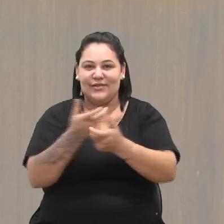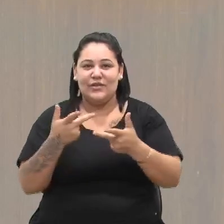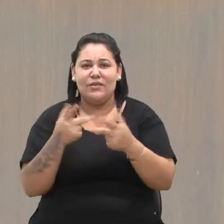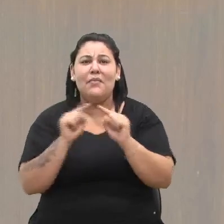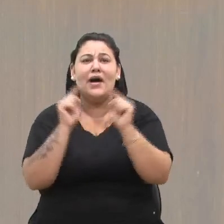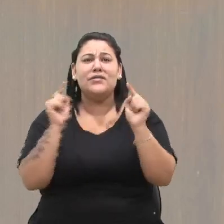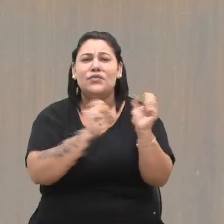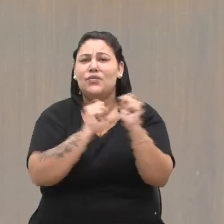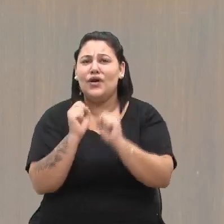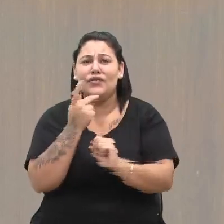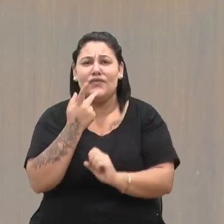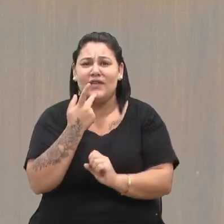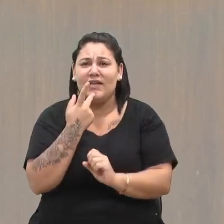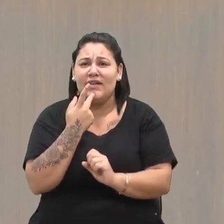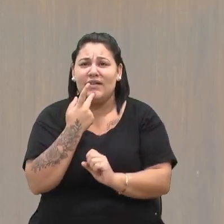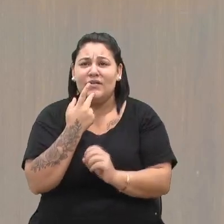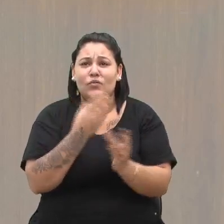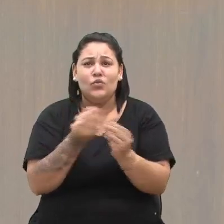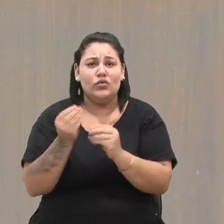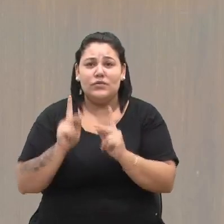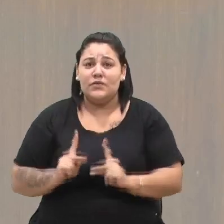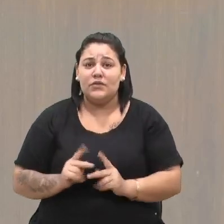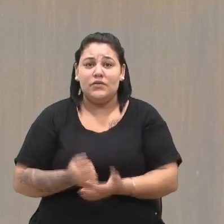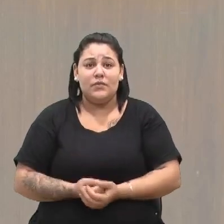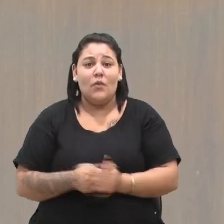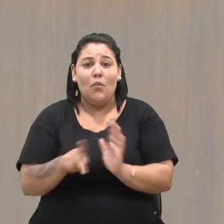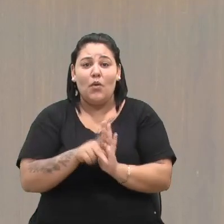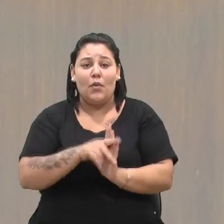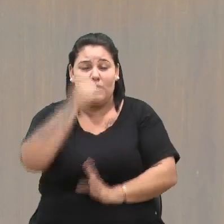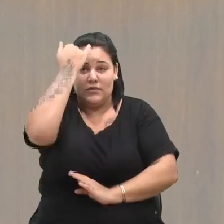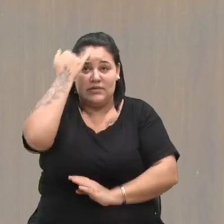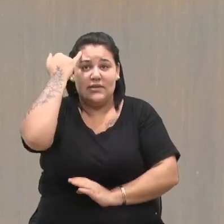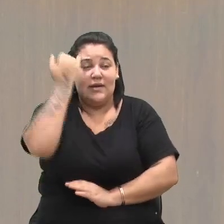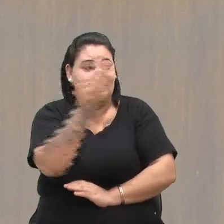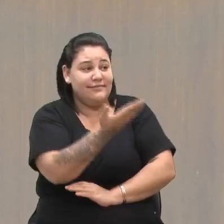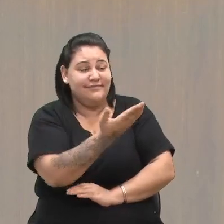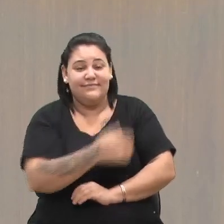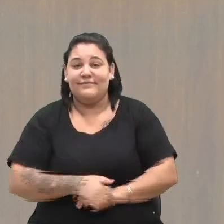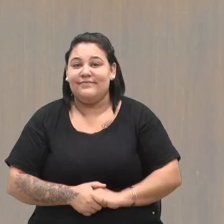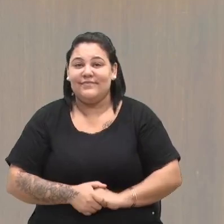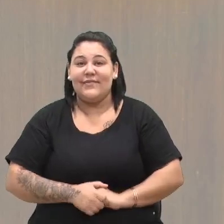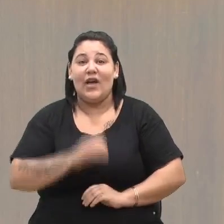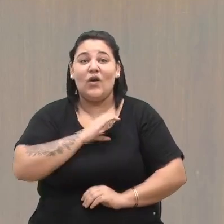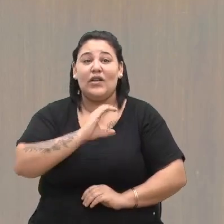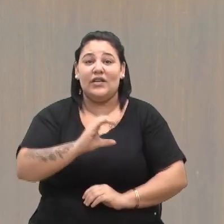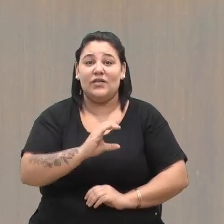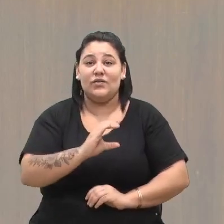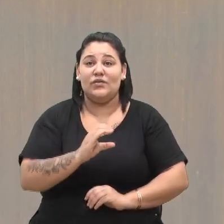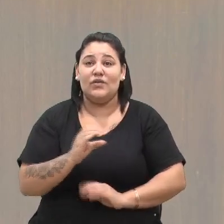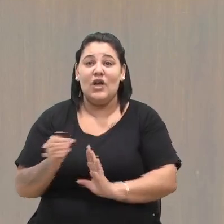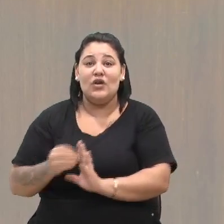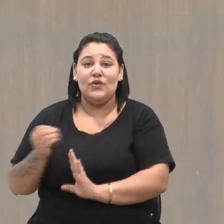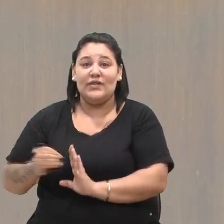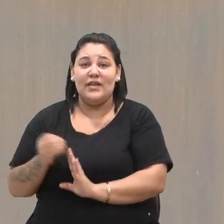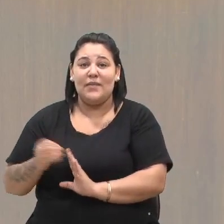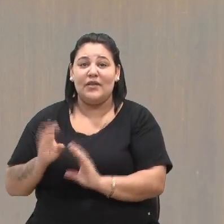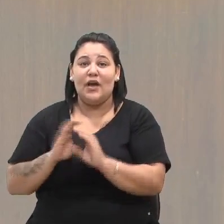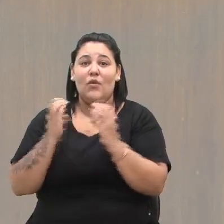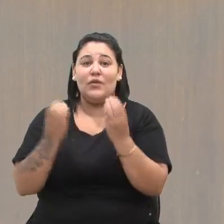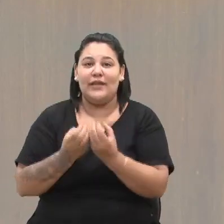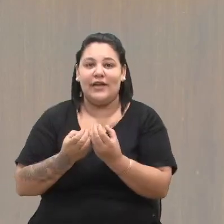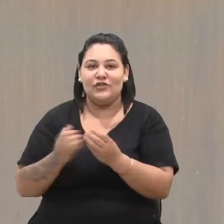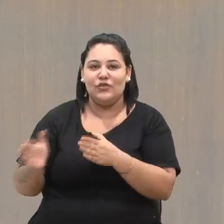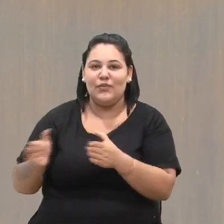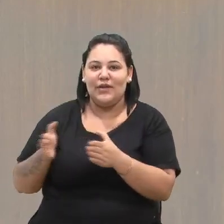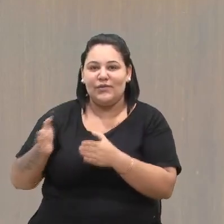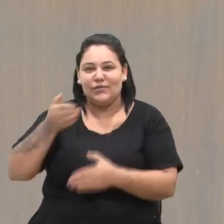várias pessoas que estão aqui, por exemplo, o próprio D'Ambros, que foi coordenador do orçamento comunitário na época do Alceu. E sabe,